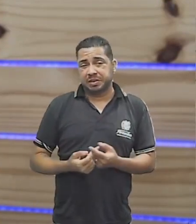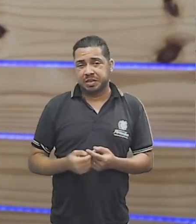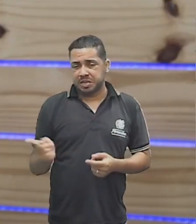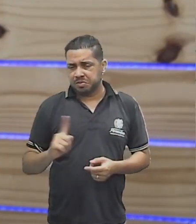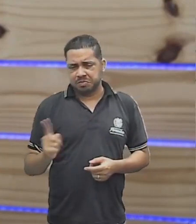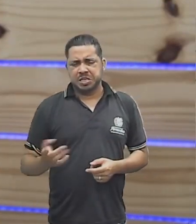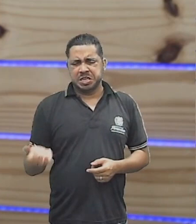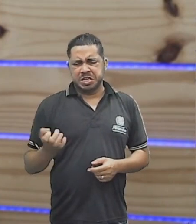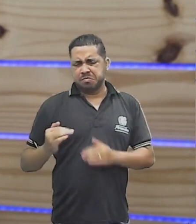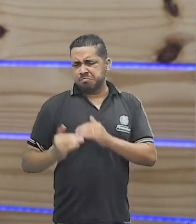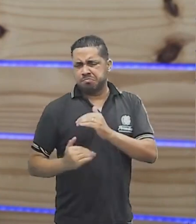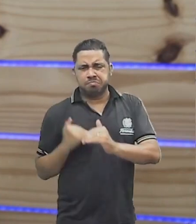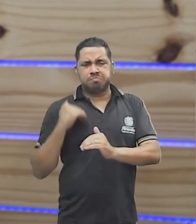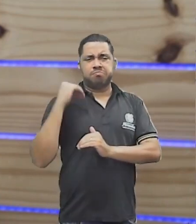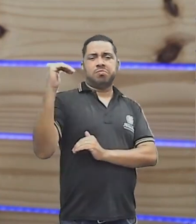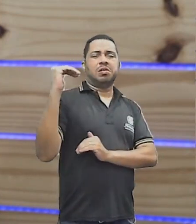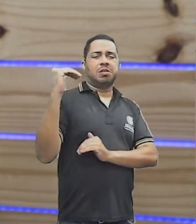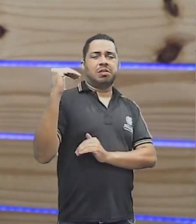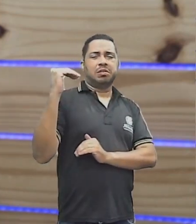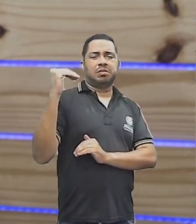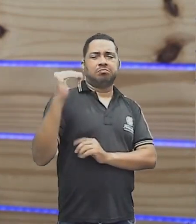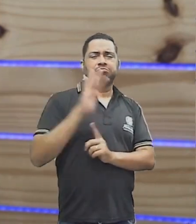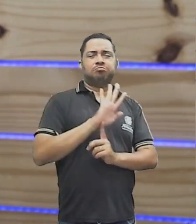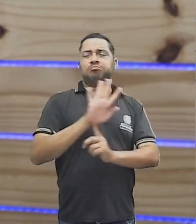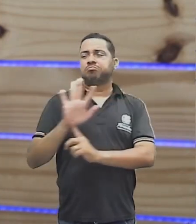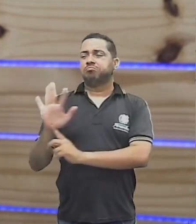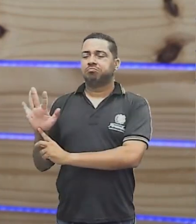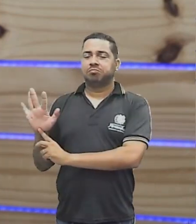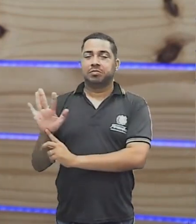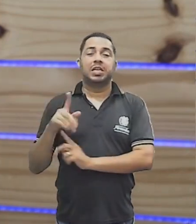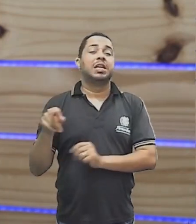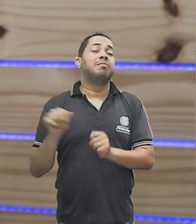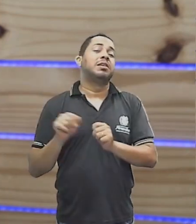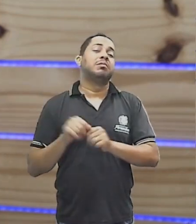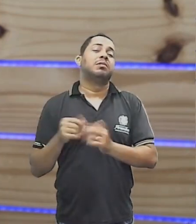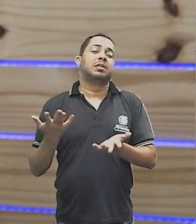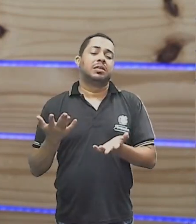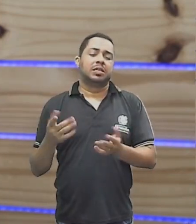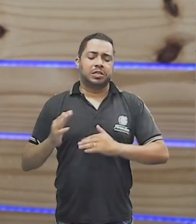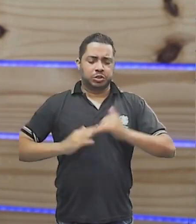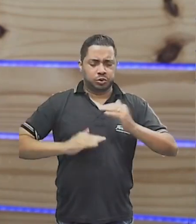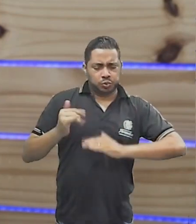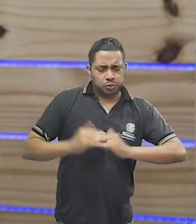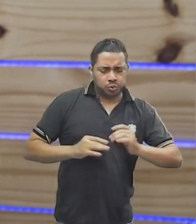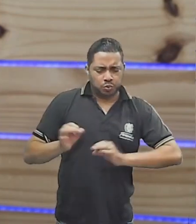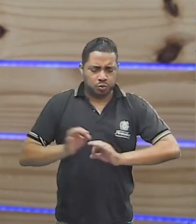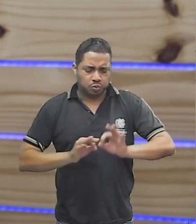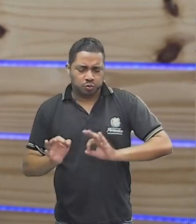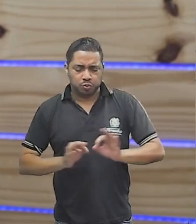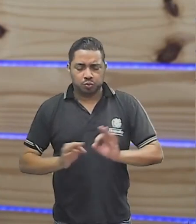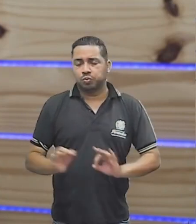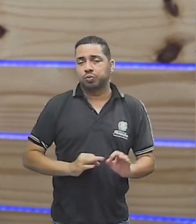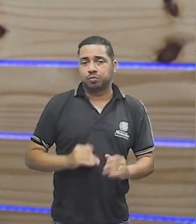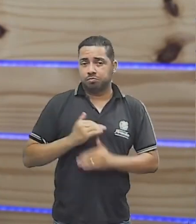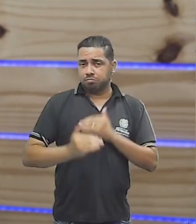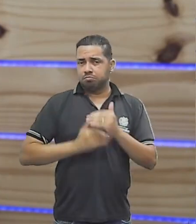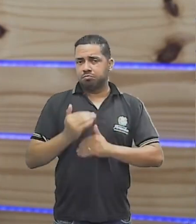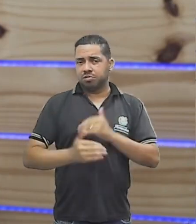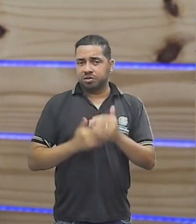o pipoqueiro. O que foi que ele fez? Ele estruturou o seu processo